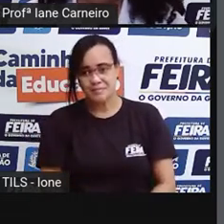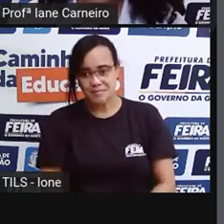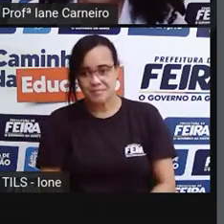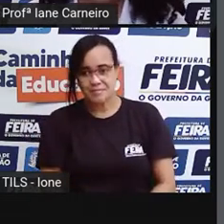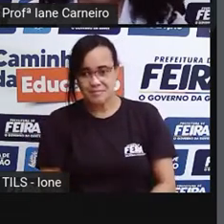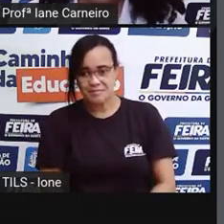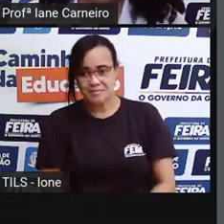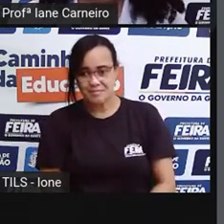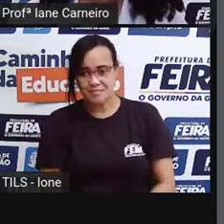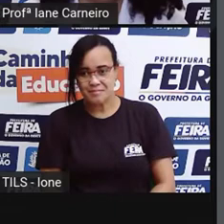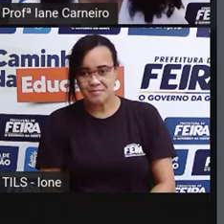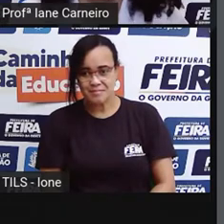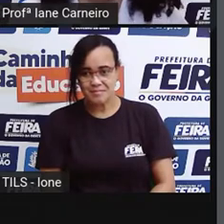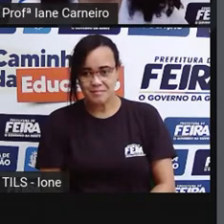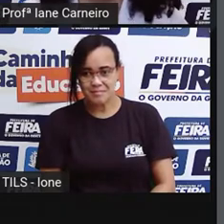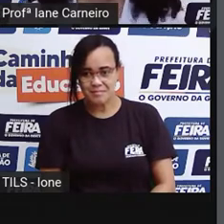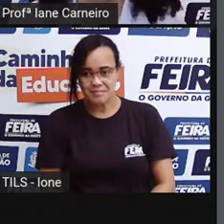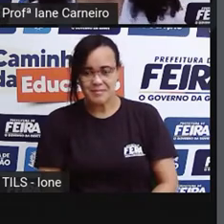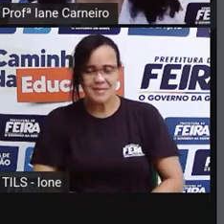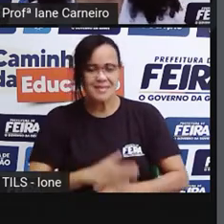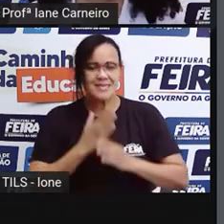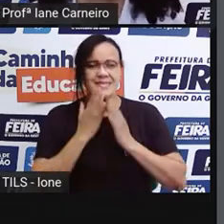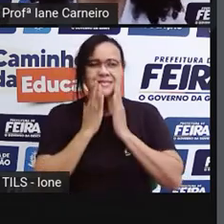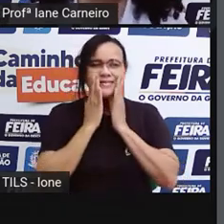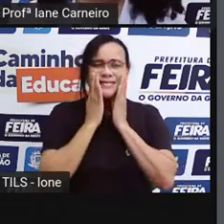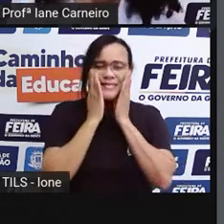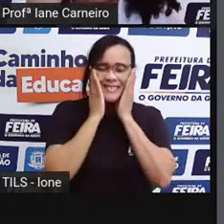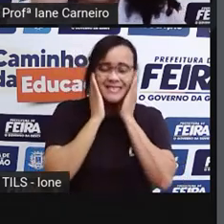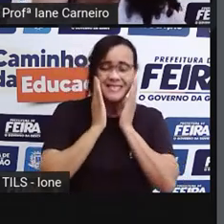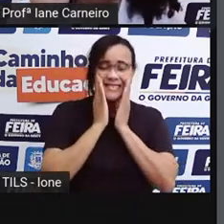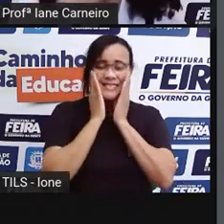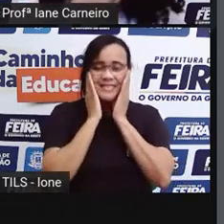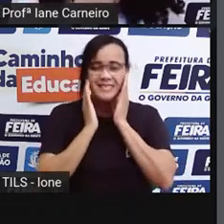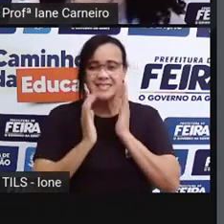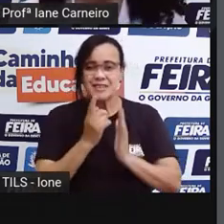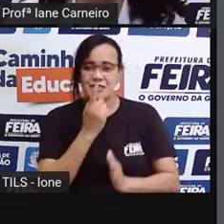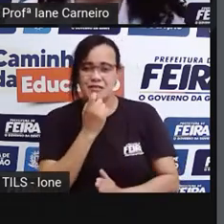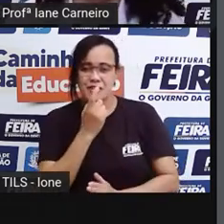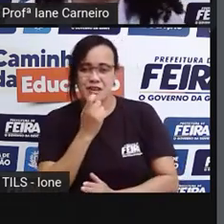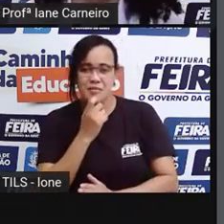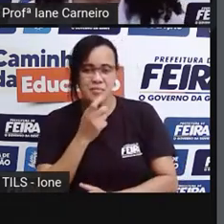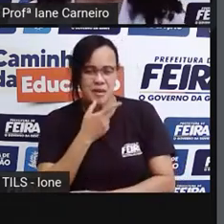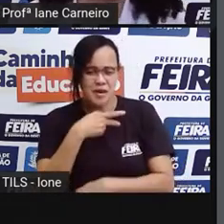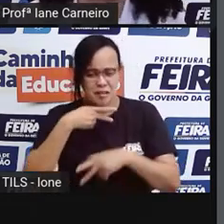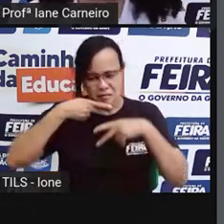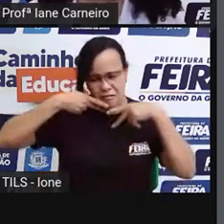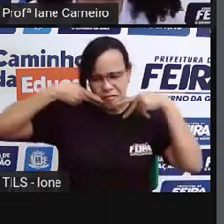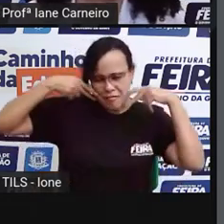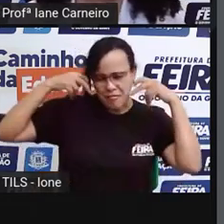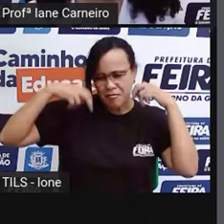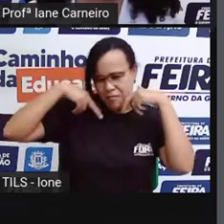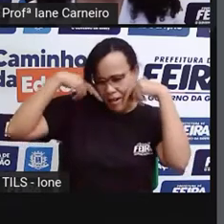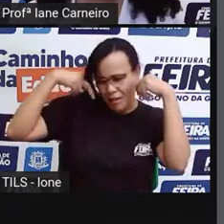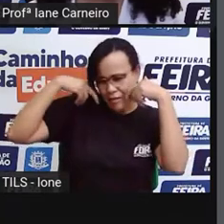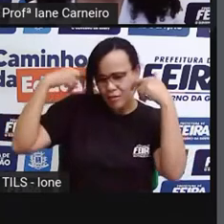Não faz mal ficar corado, avermelhadinho assim, bochechinho.